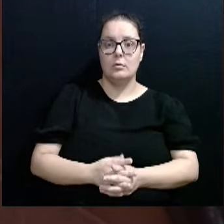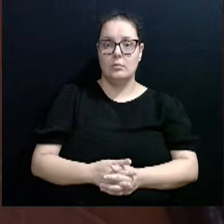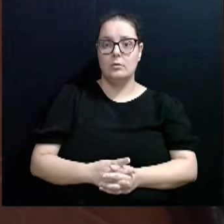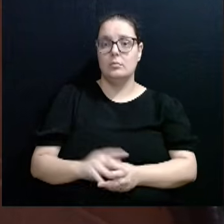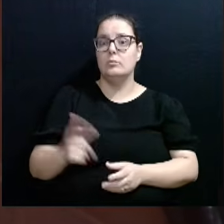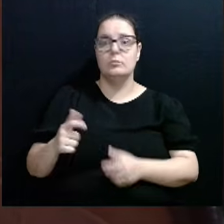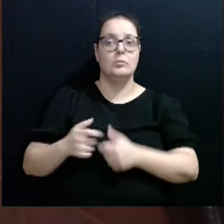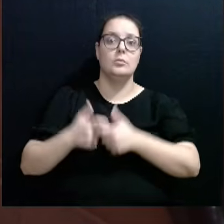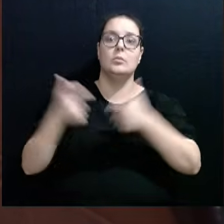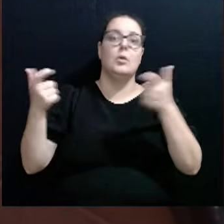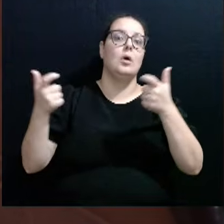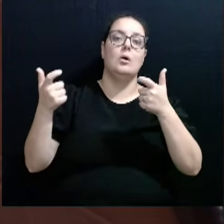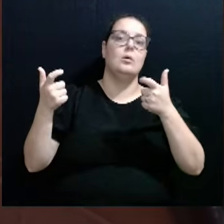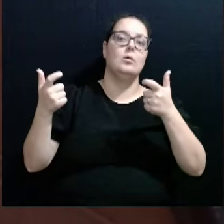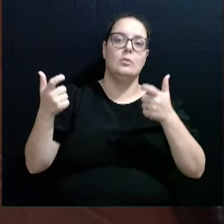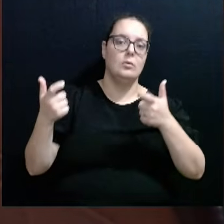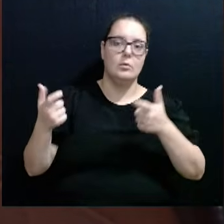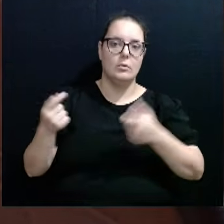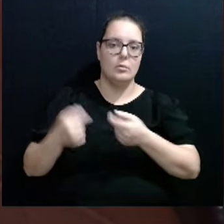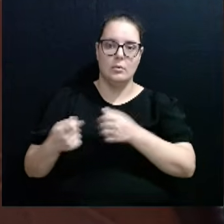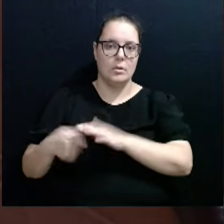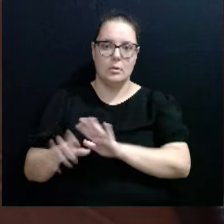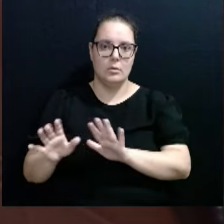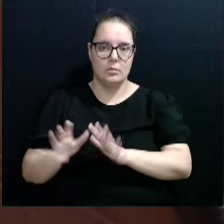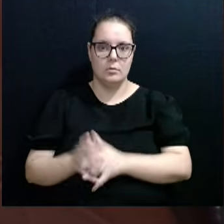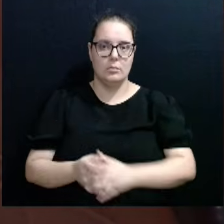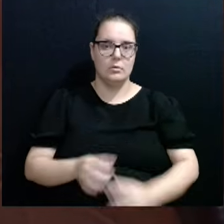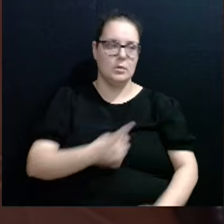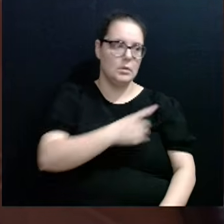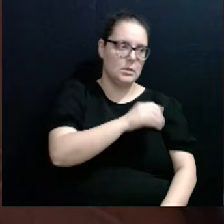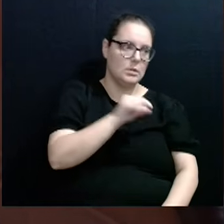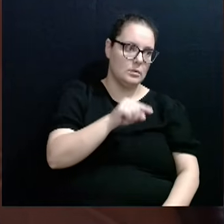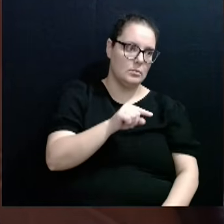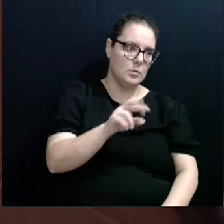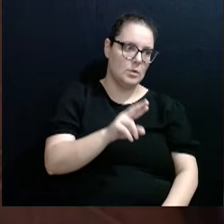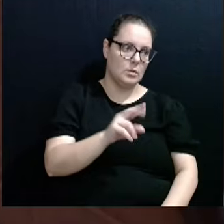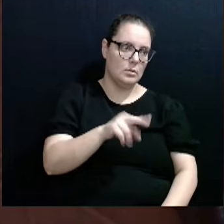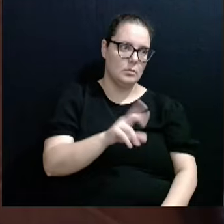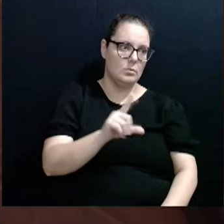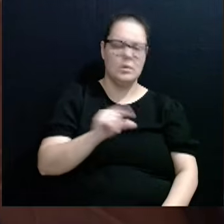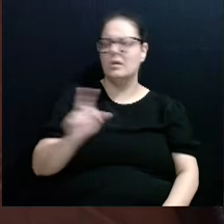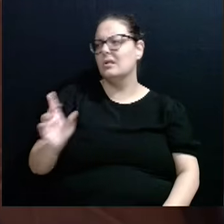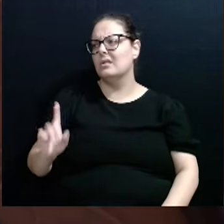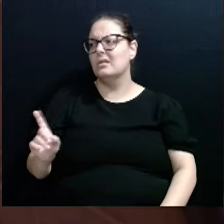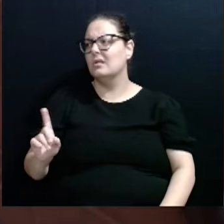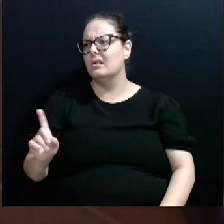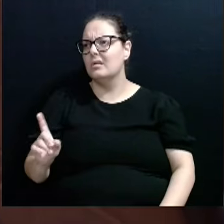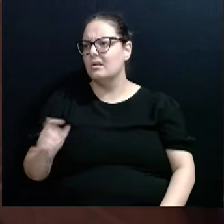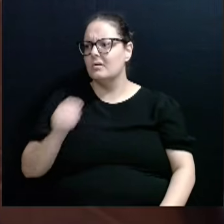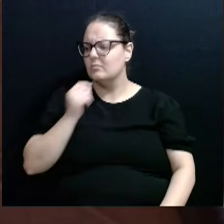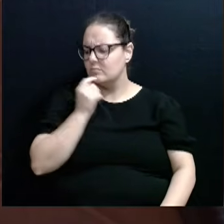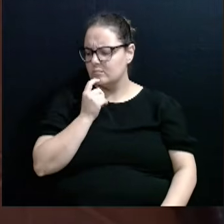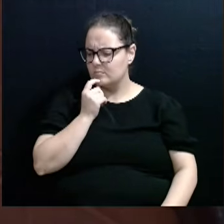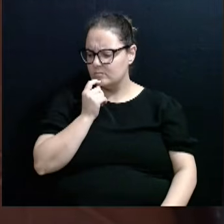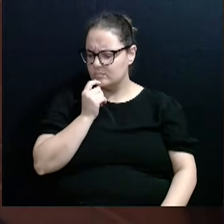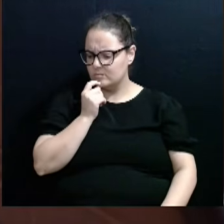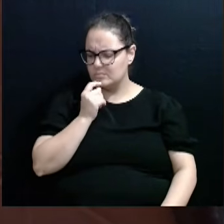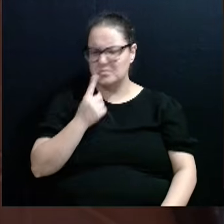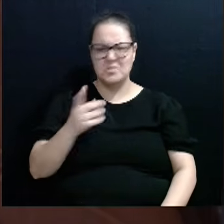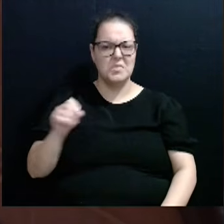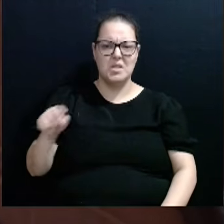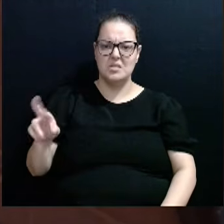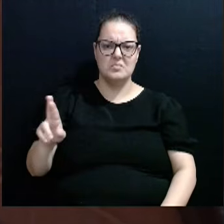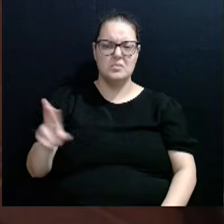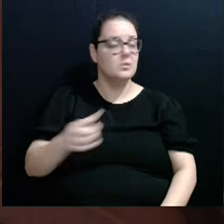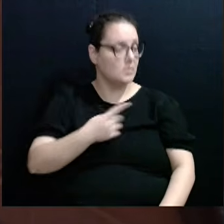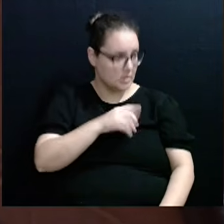um aporte de dinheiro. 100 mil reais ou menos? Não, de jeito nenhum. Bem menos? De 10 mil reais. 10 mil